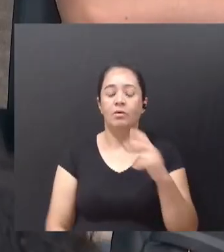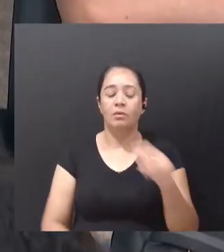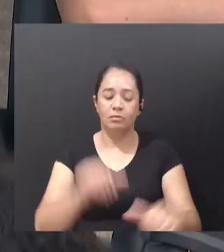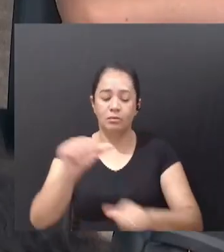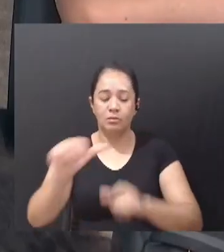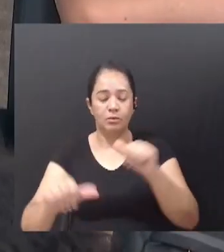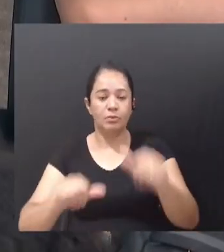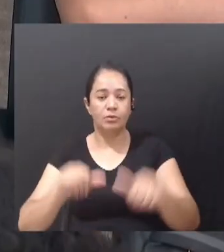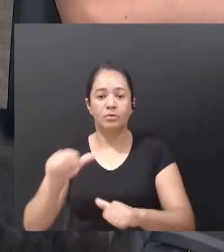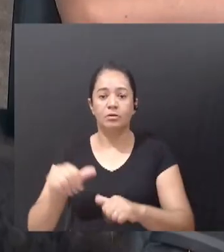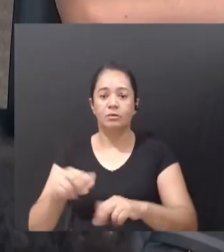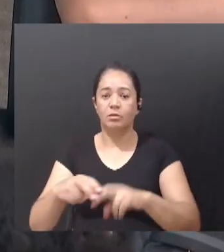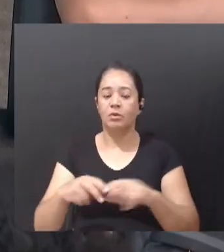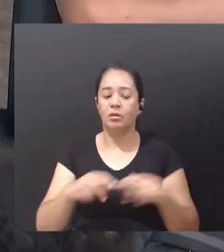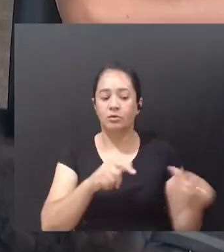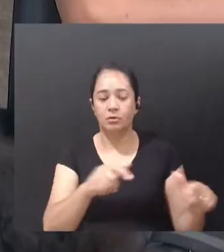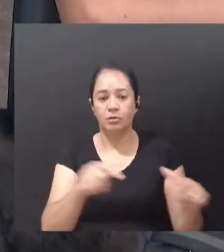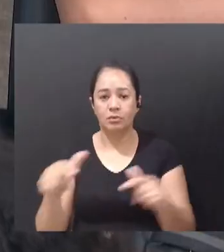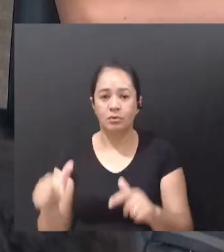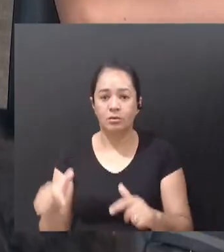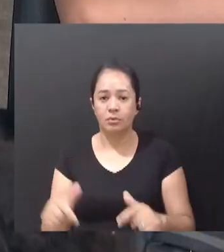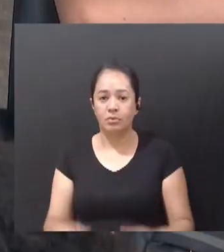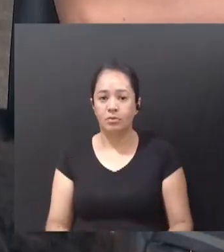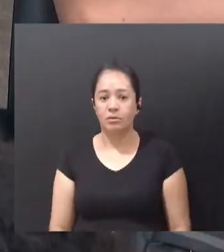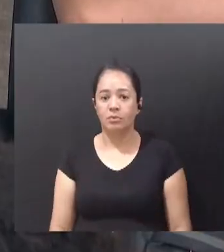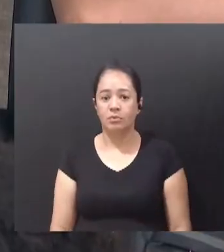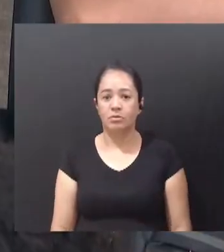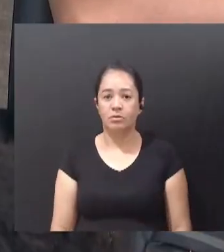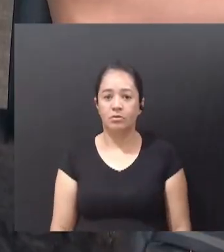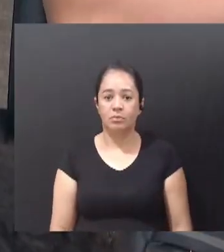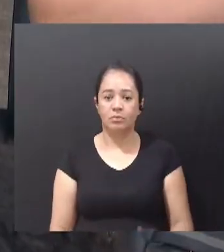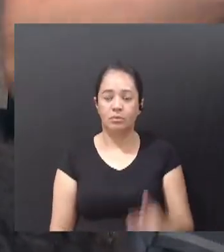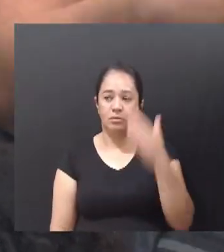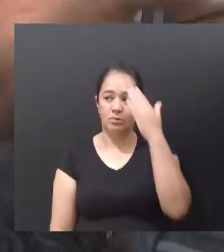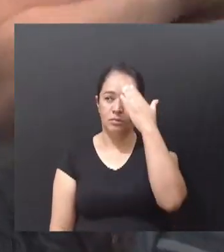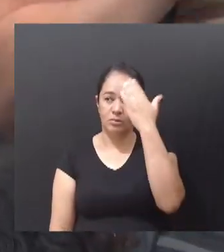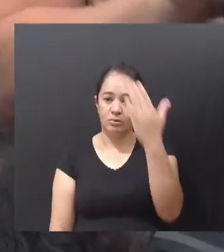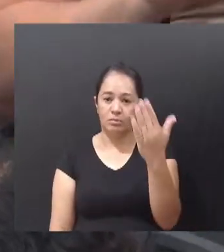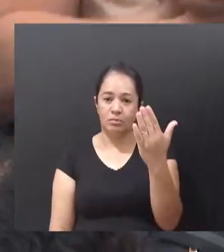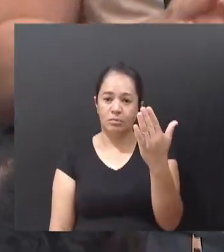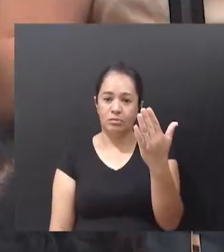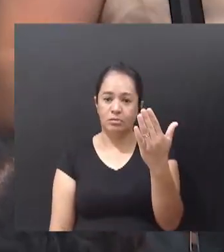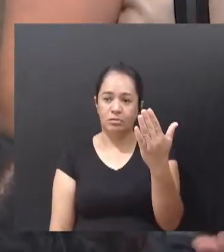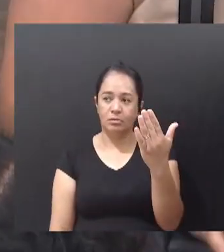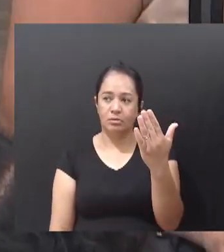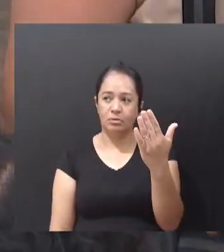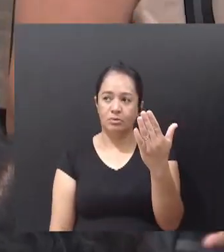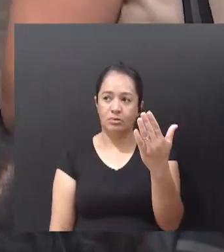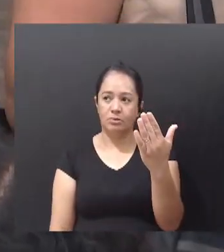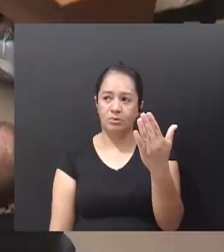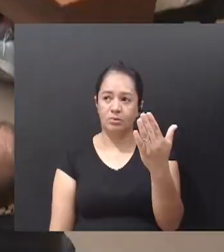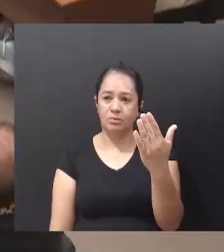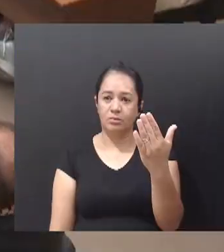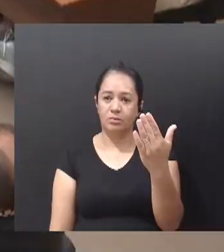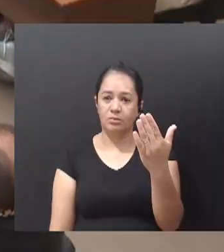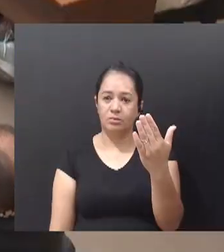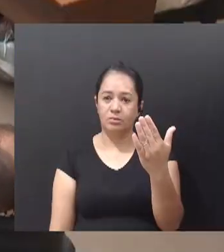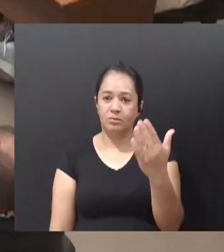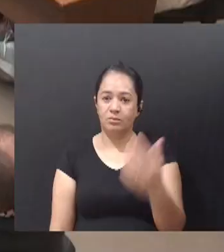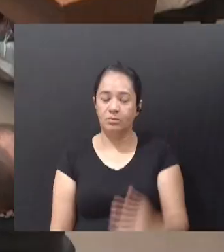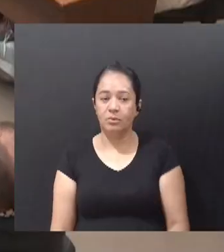pelo seu território, nos seus lugares. Obrigada. Valeu, Maíra. Quem é o